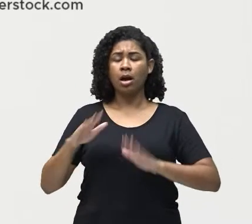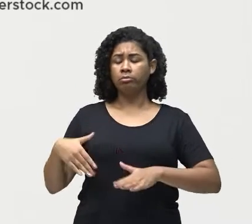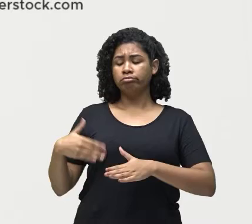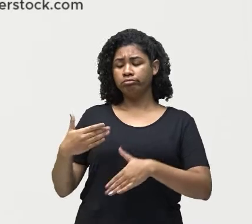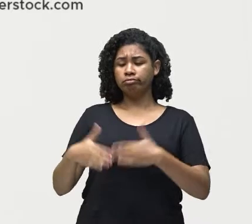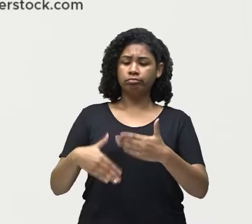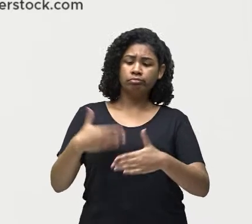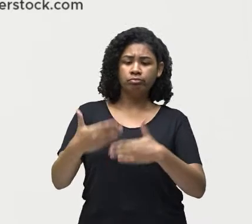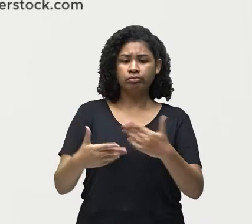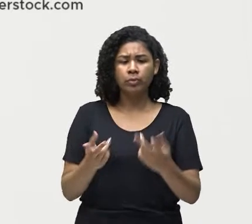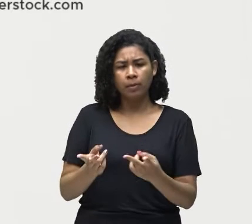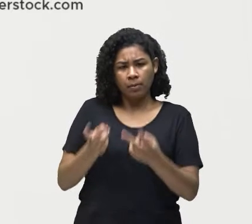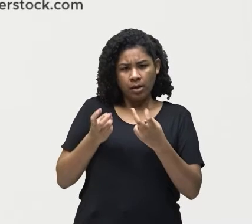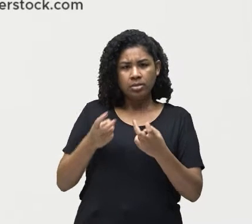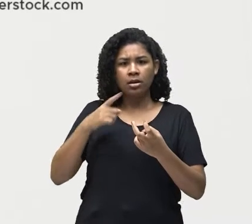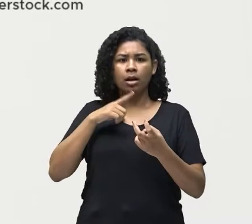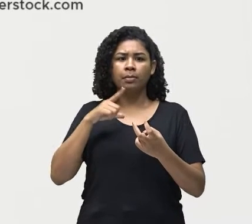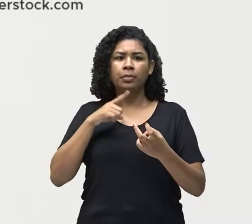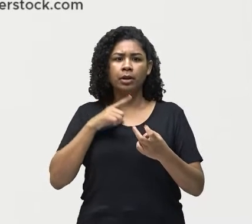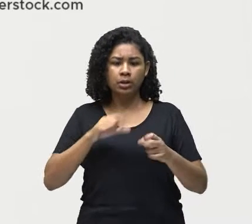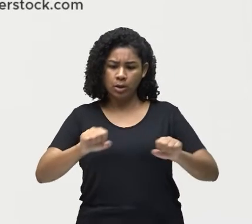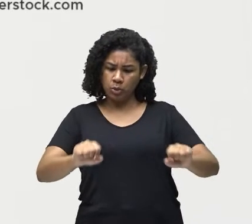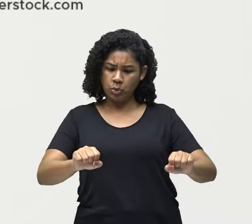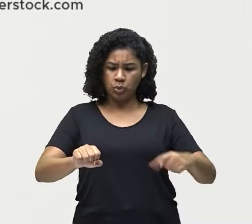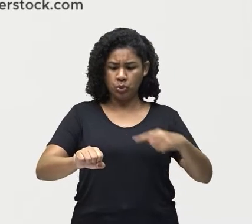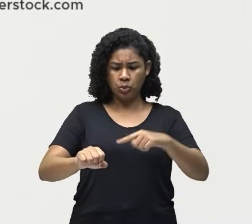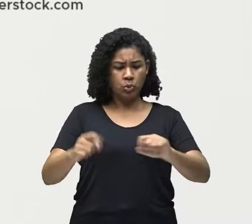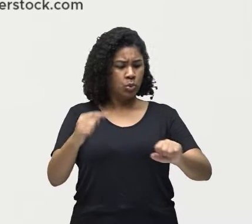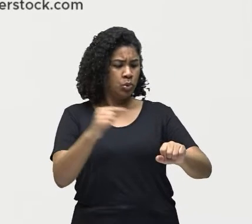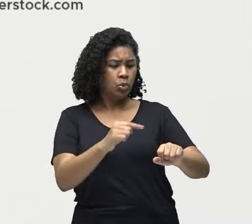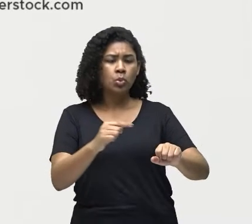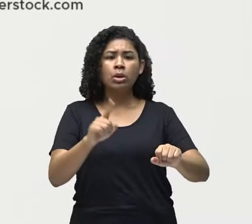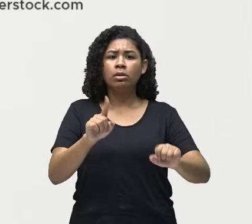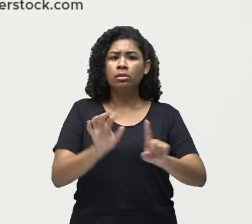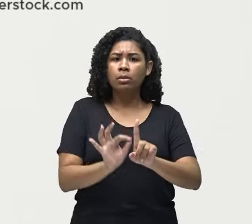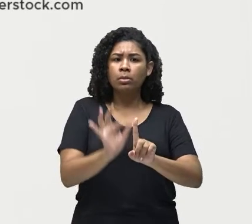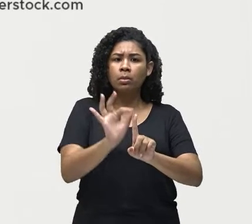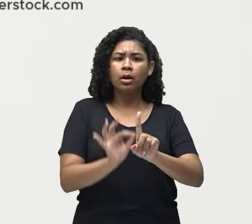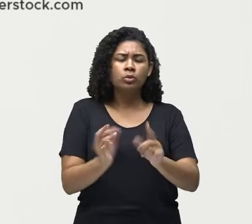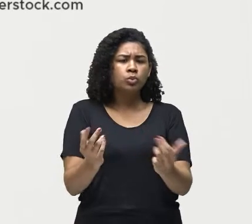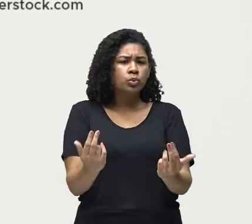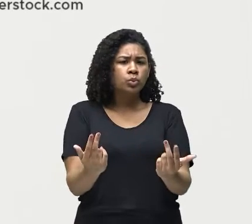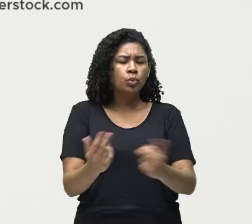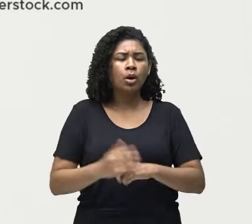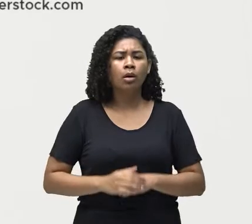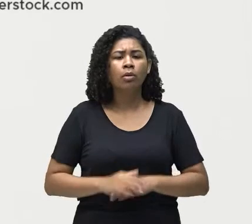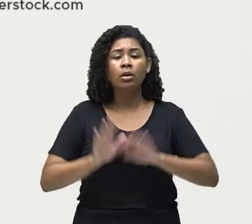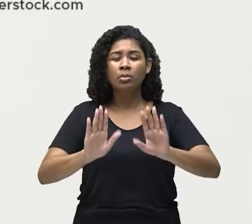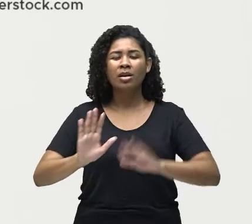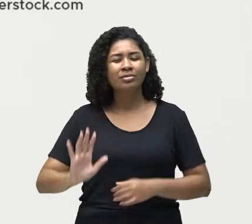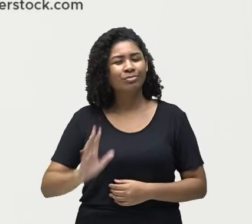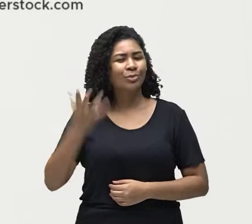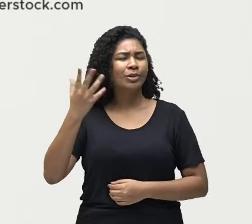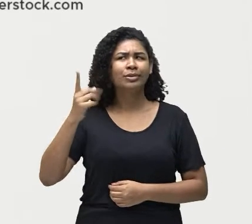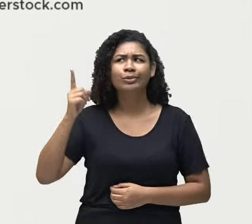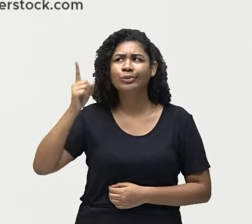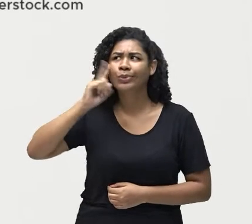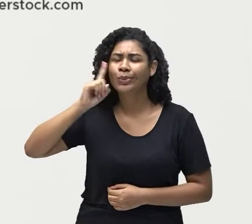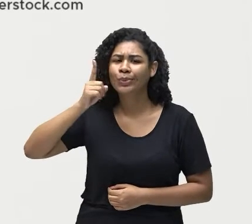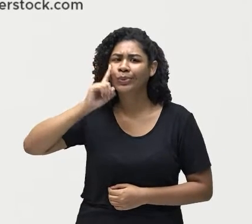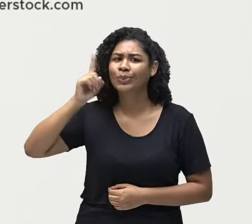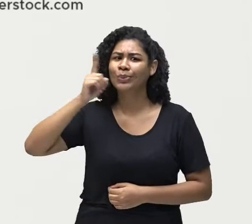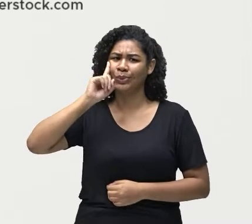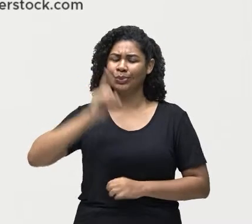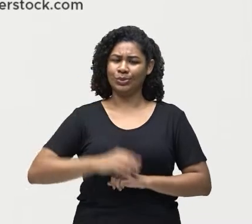ambas as temperaturas se igualam, né? E aí esse processo acontece diariamente, né? E a gente